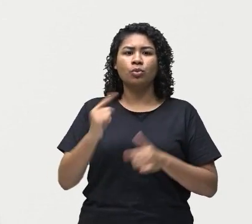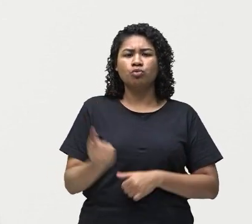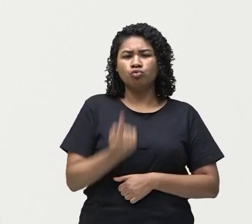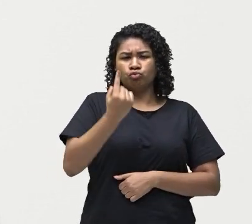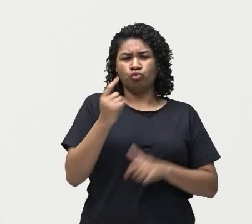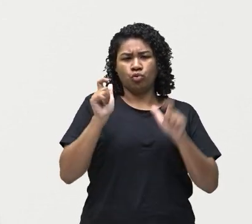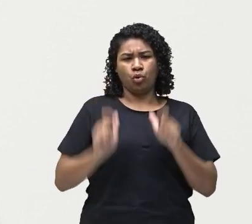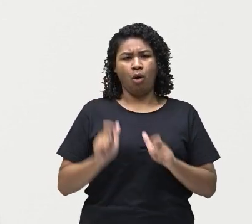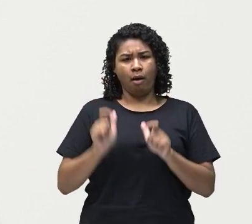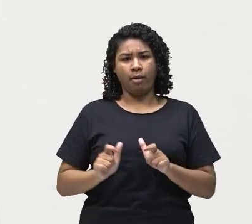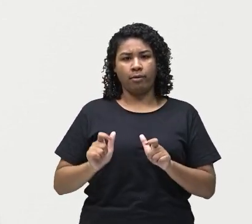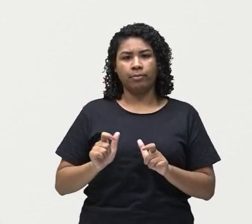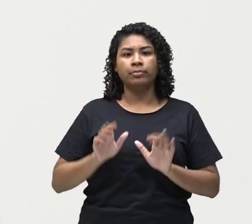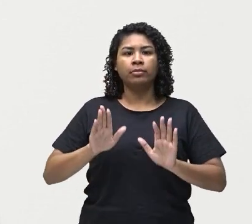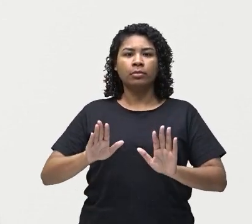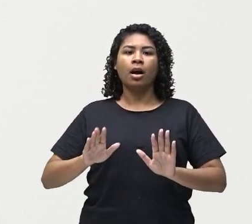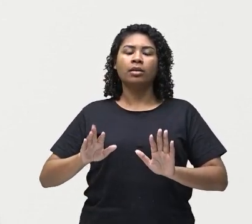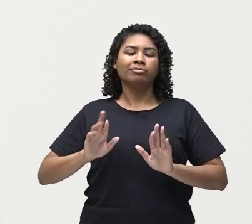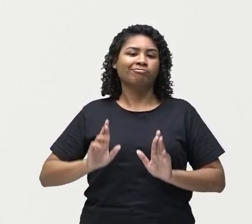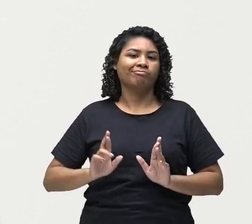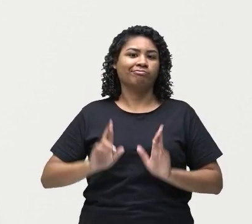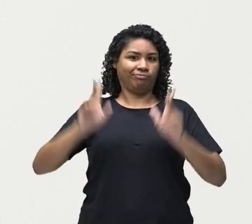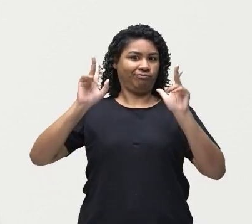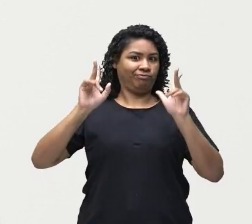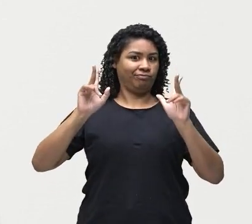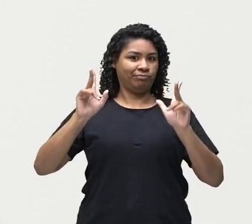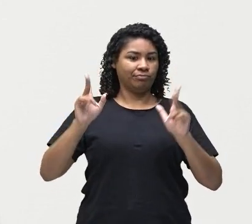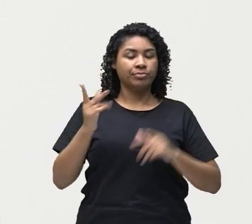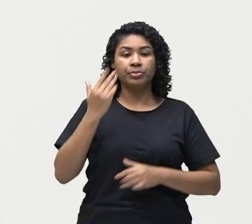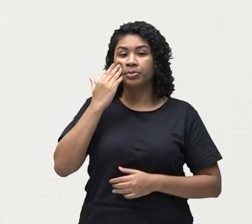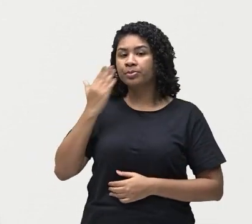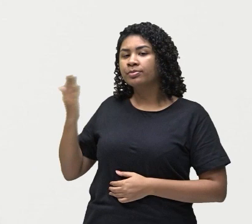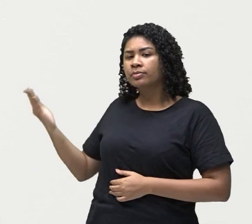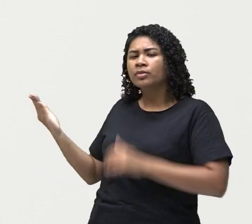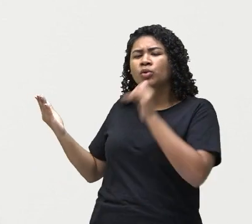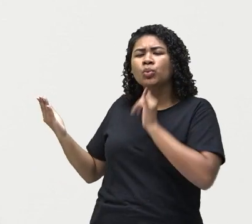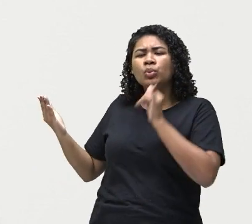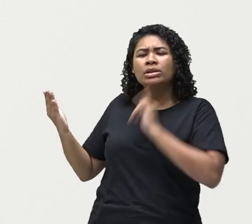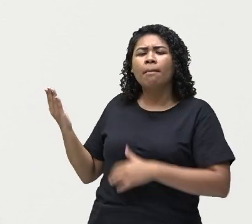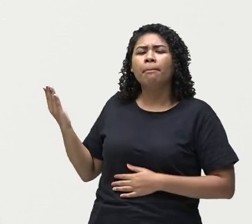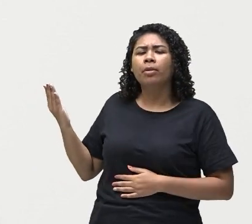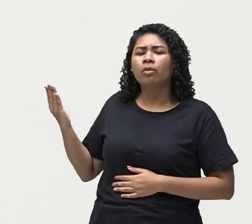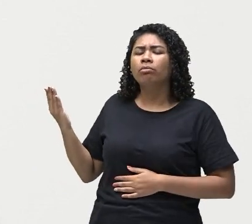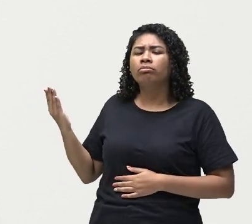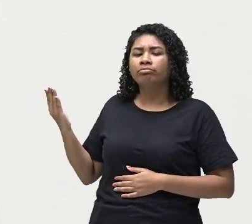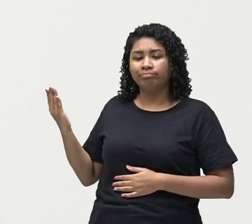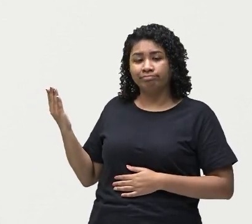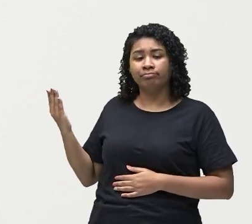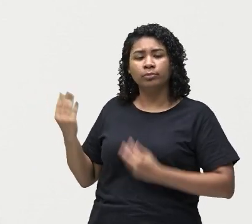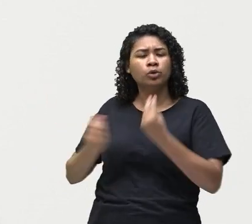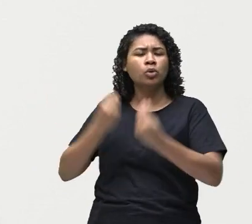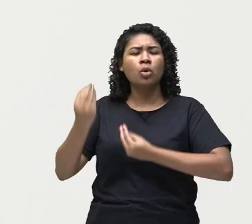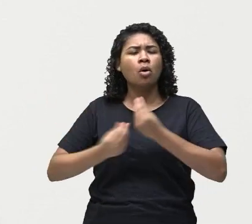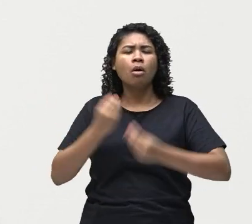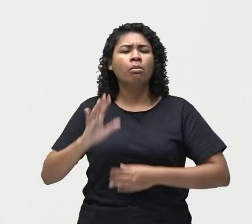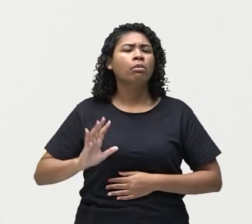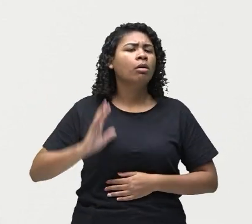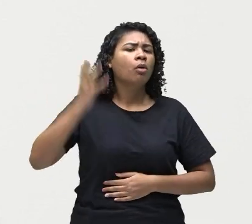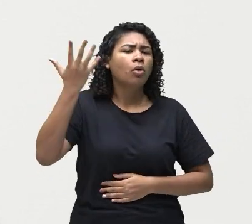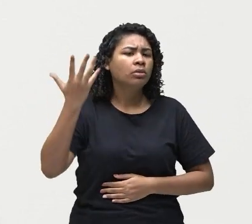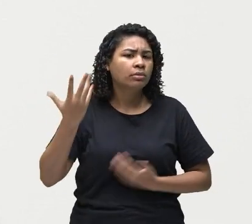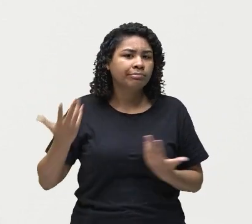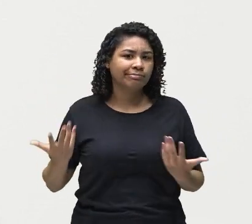Mas em tempos diferentes aqui a gente tem uma pequena representação de como acontece o ciclo